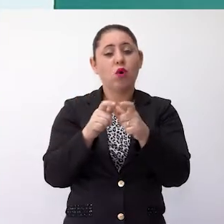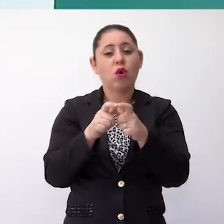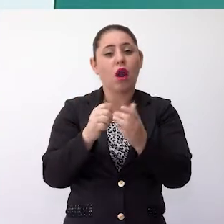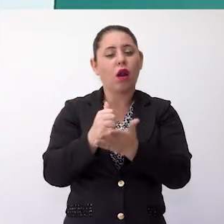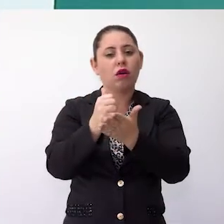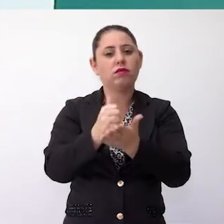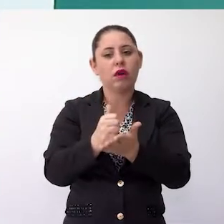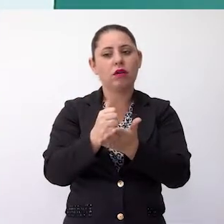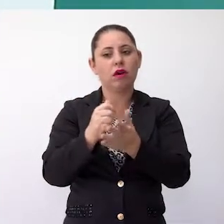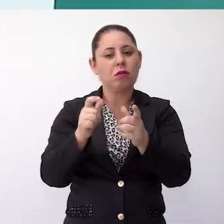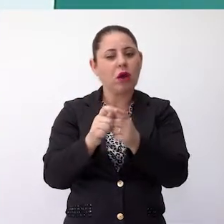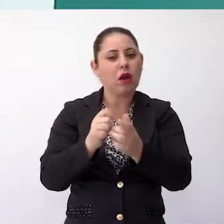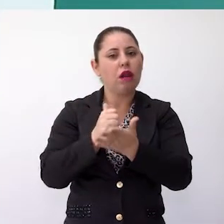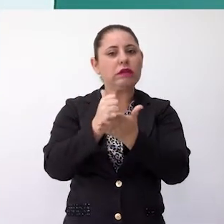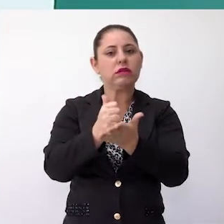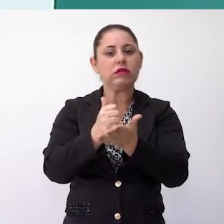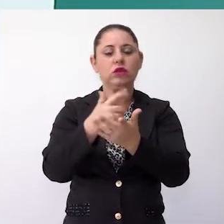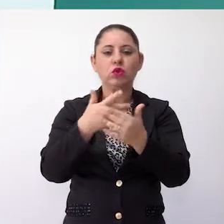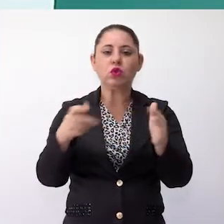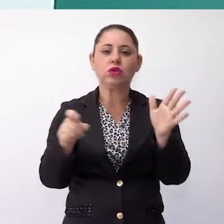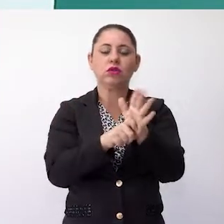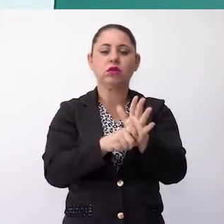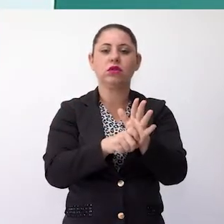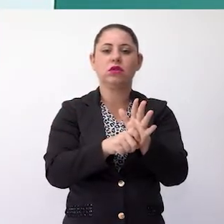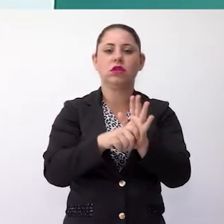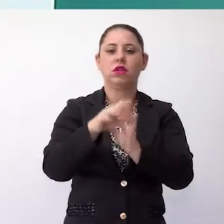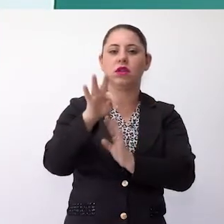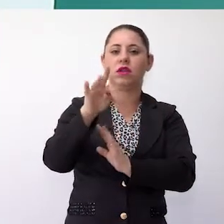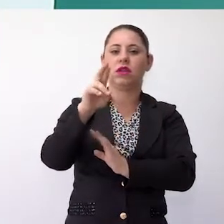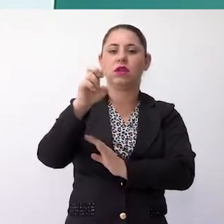Existem até, os policiais até chamam